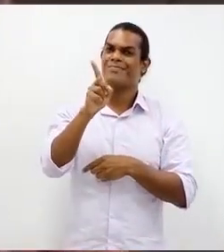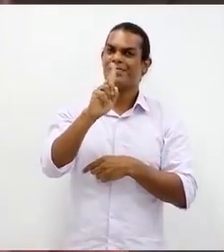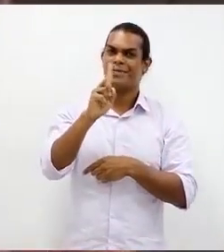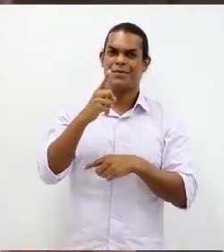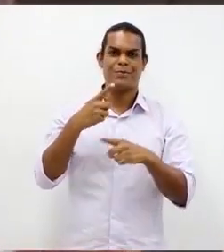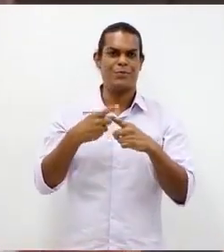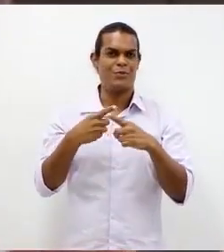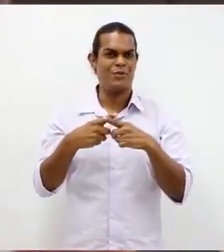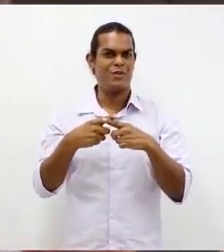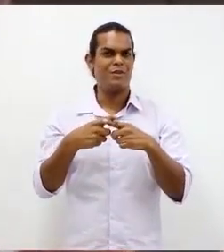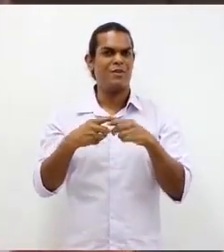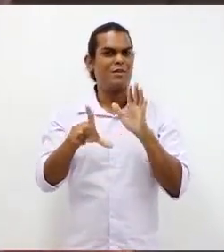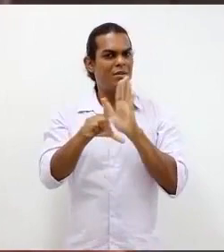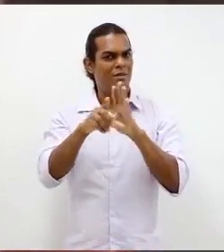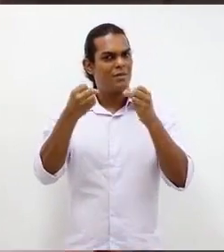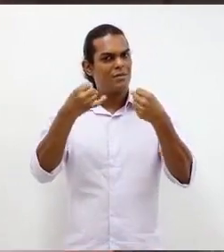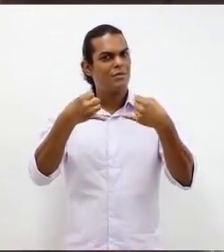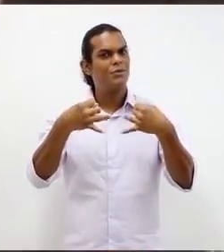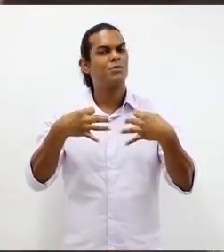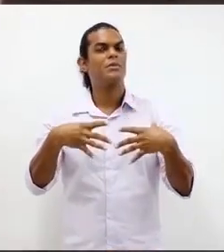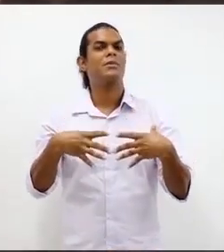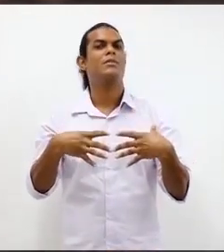que considera-se